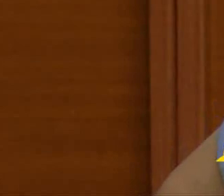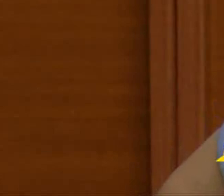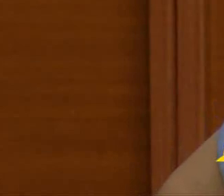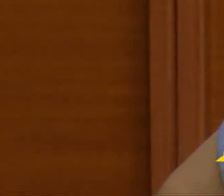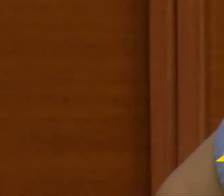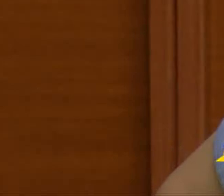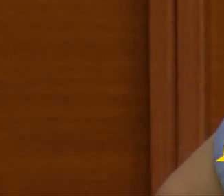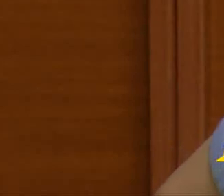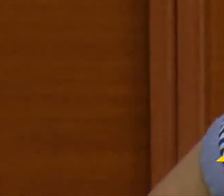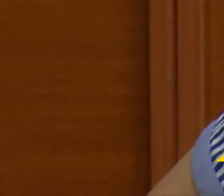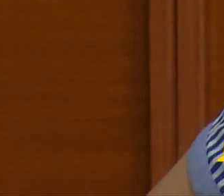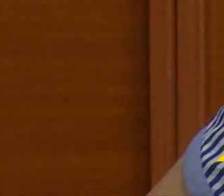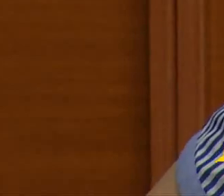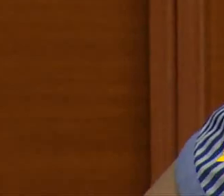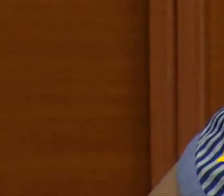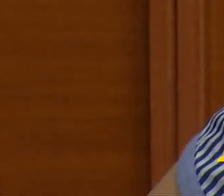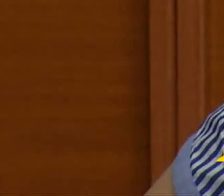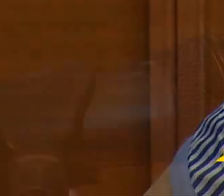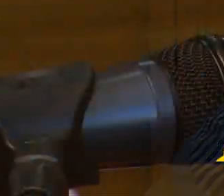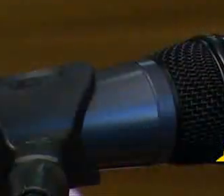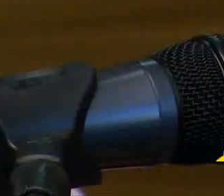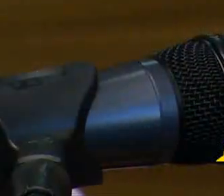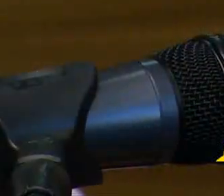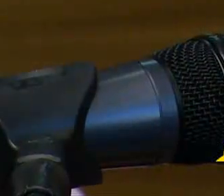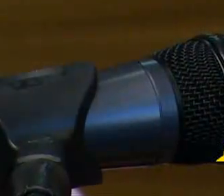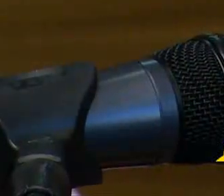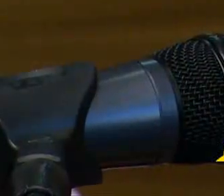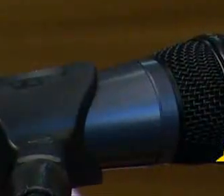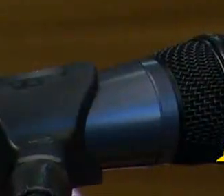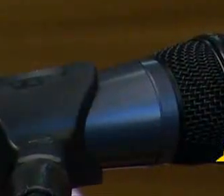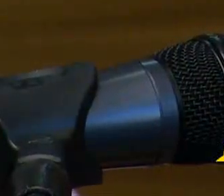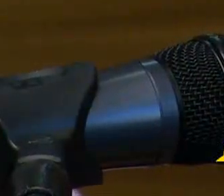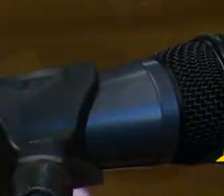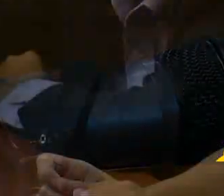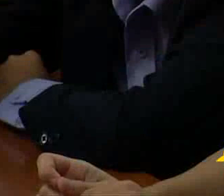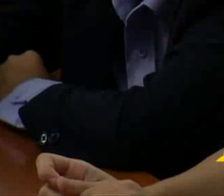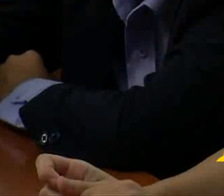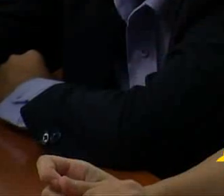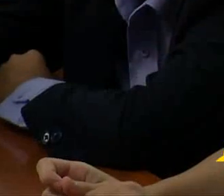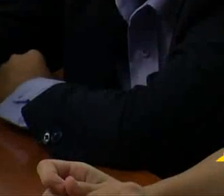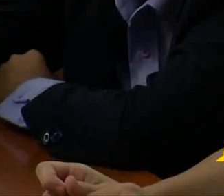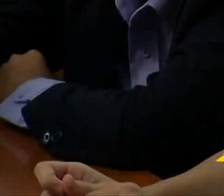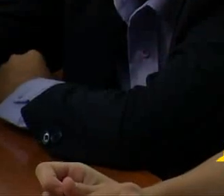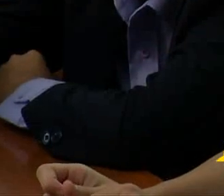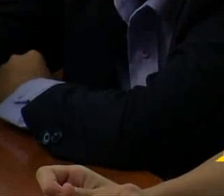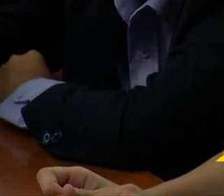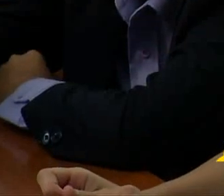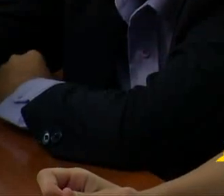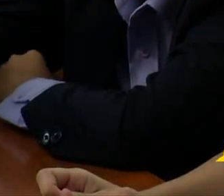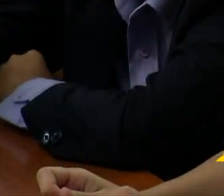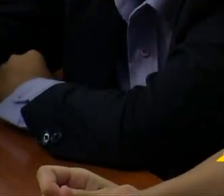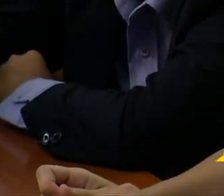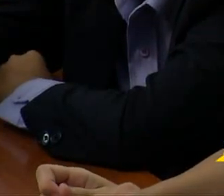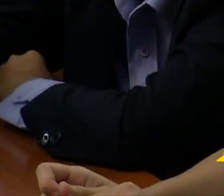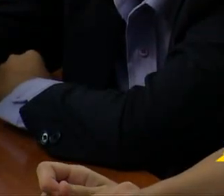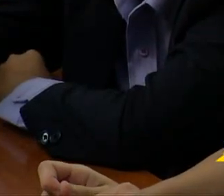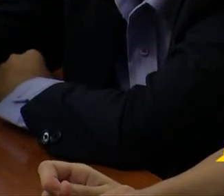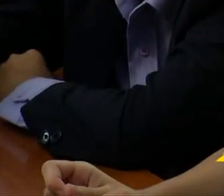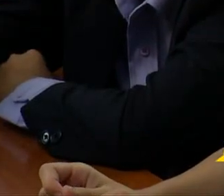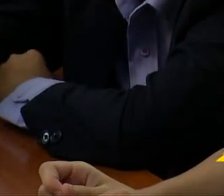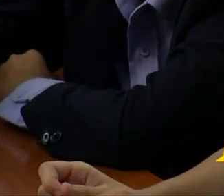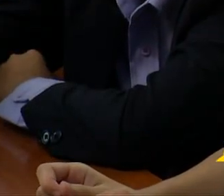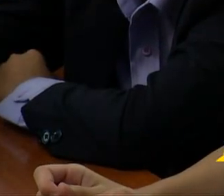se distrai. Quem fica, ficou, quem foi, vai, vai. Toda vez